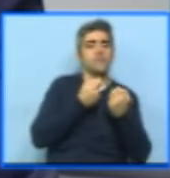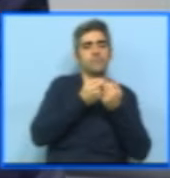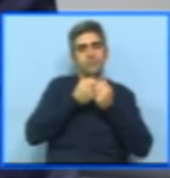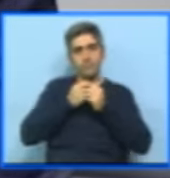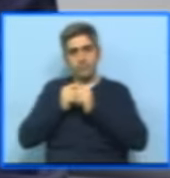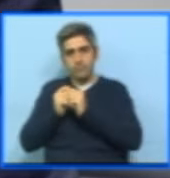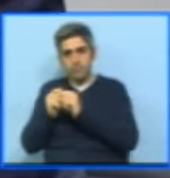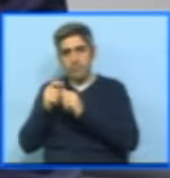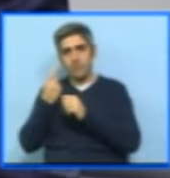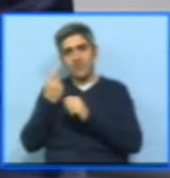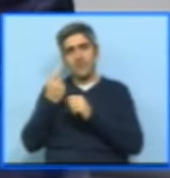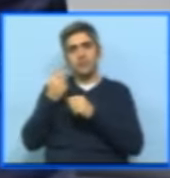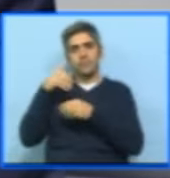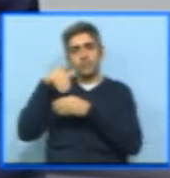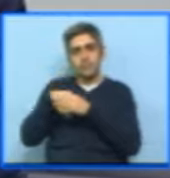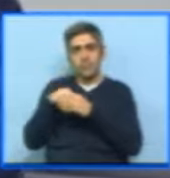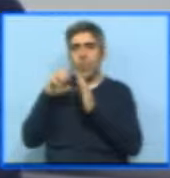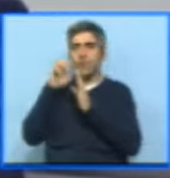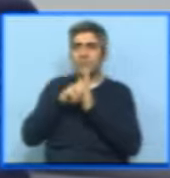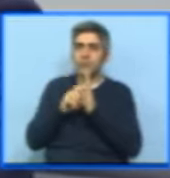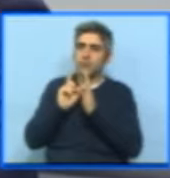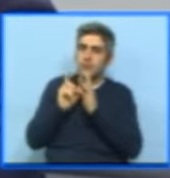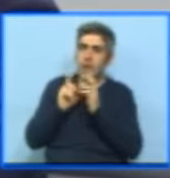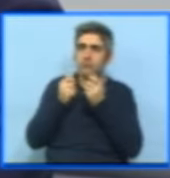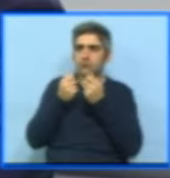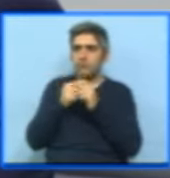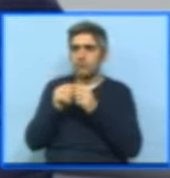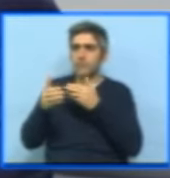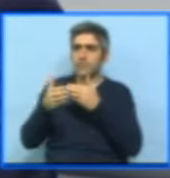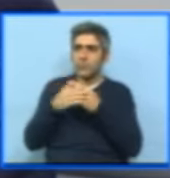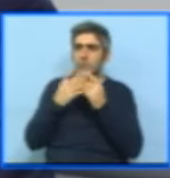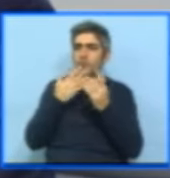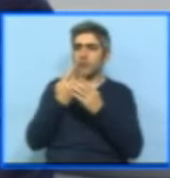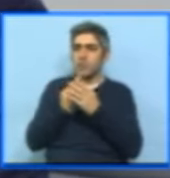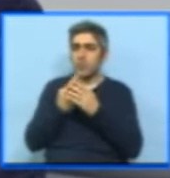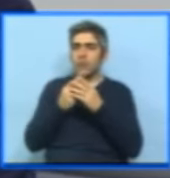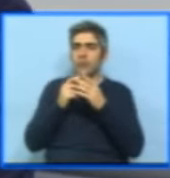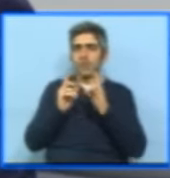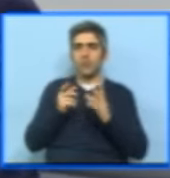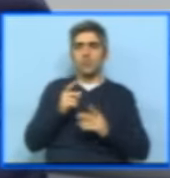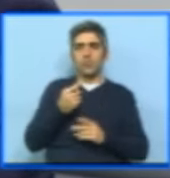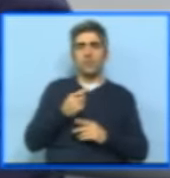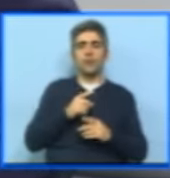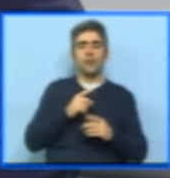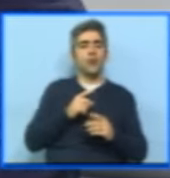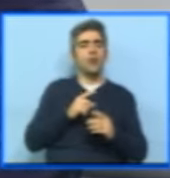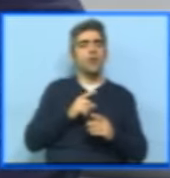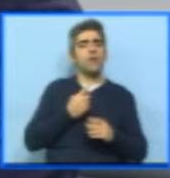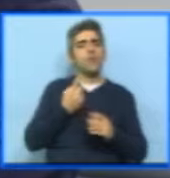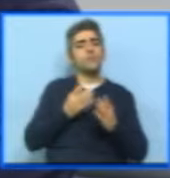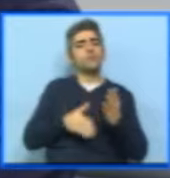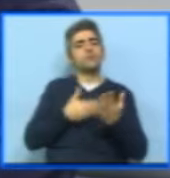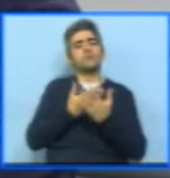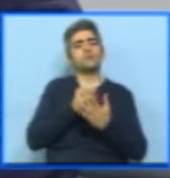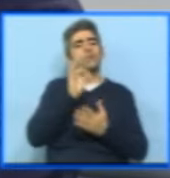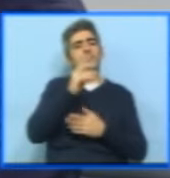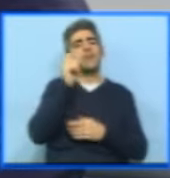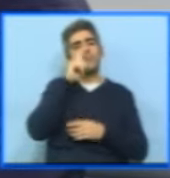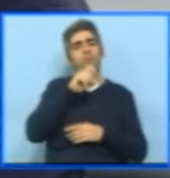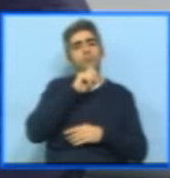sentir o espiritual é preciso criar condições. E por isso, o contexto muito concreto não é uma receita, mas é uma sugestão. Quem